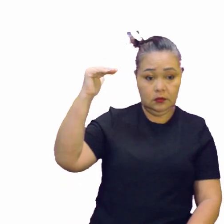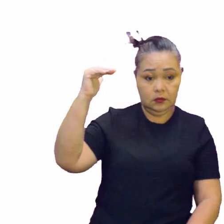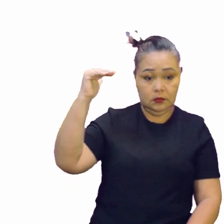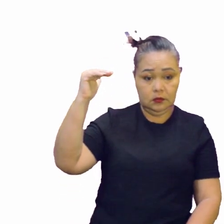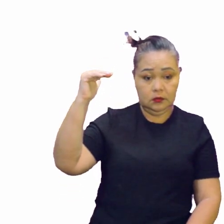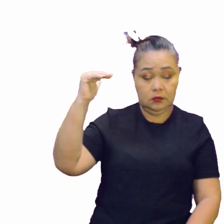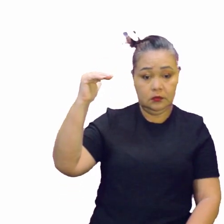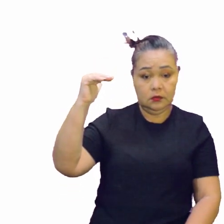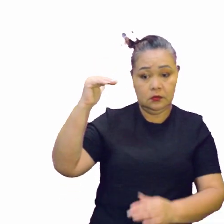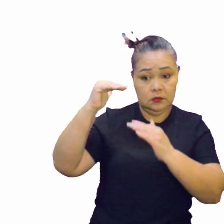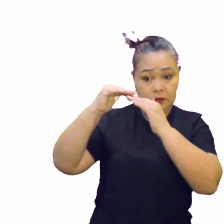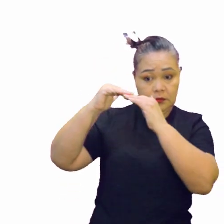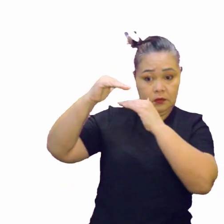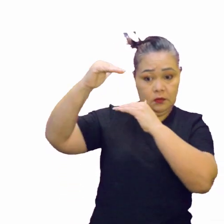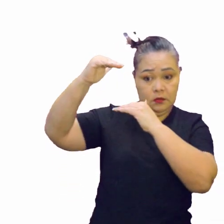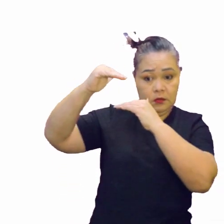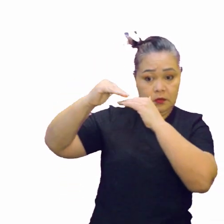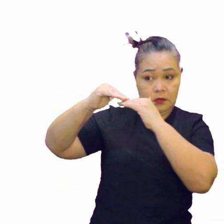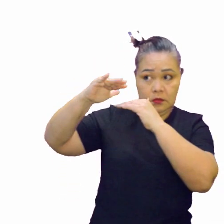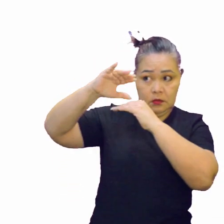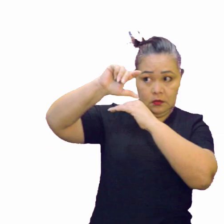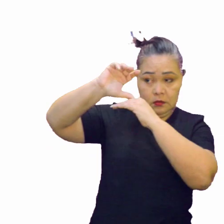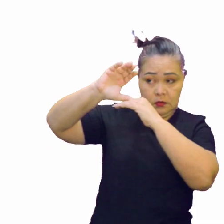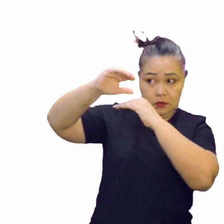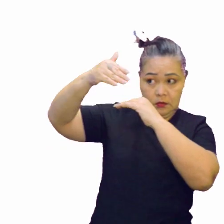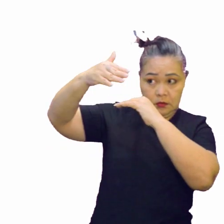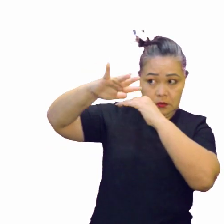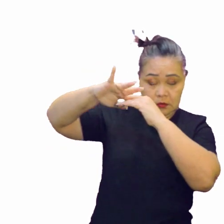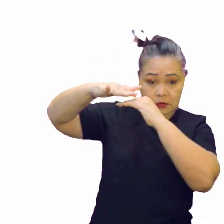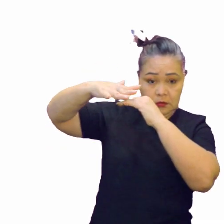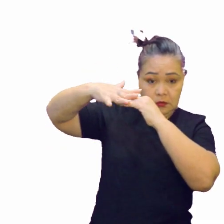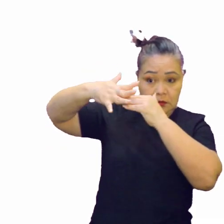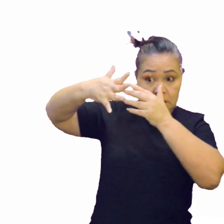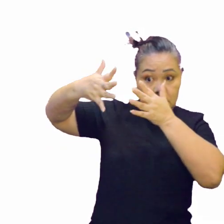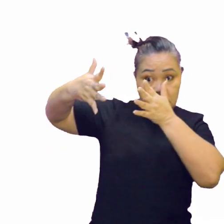uma faixa mais larga.